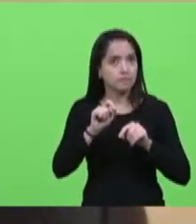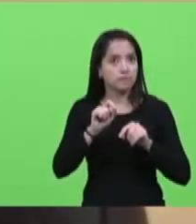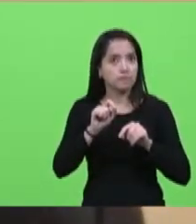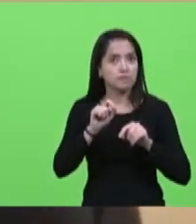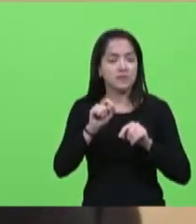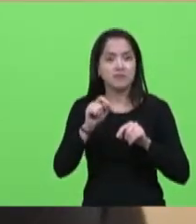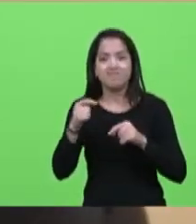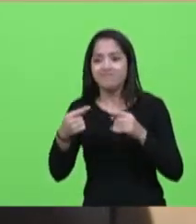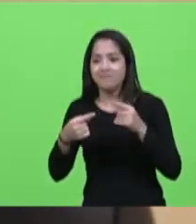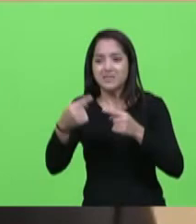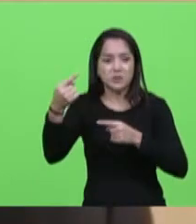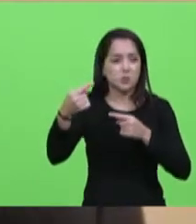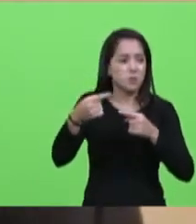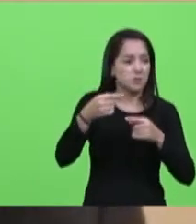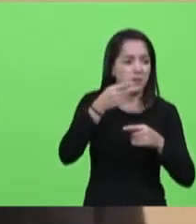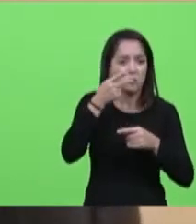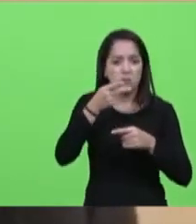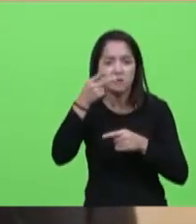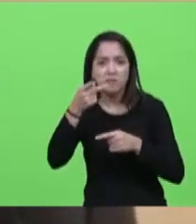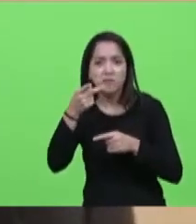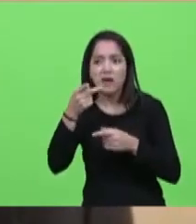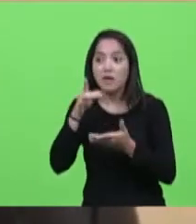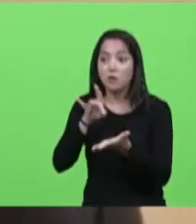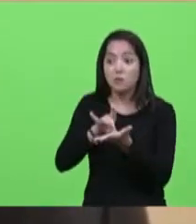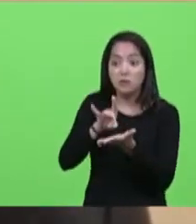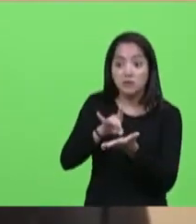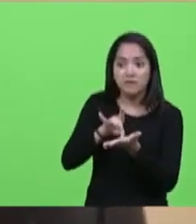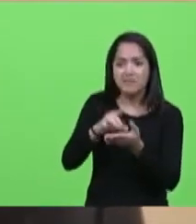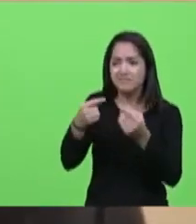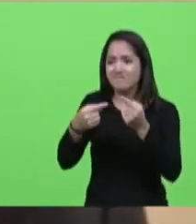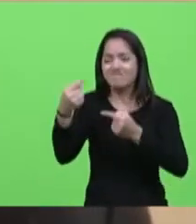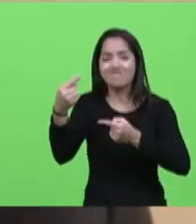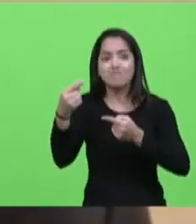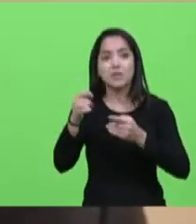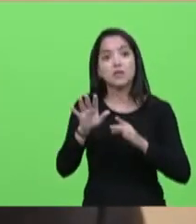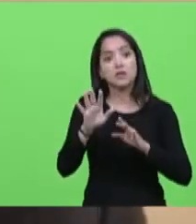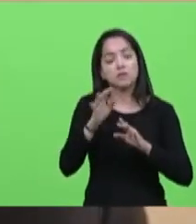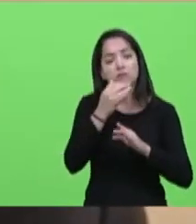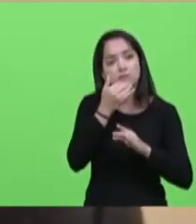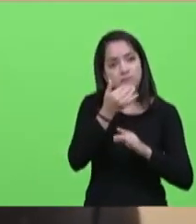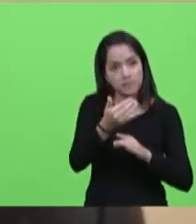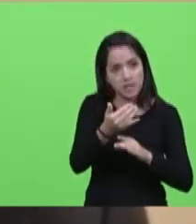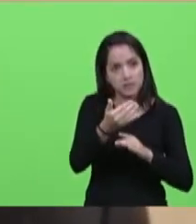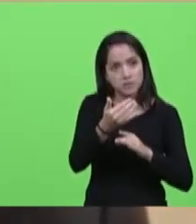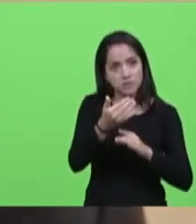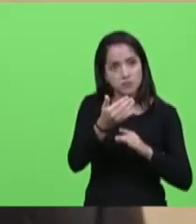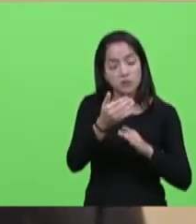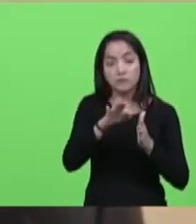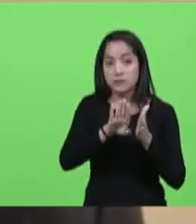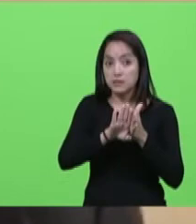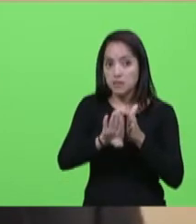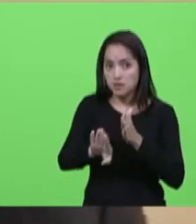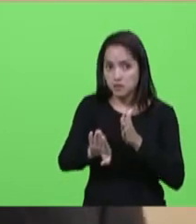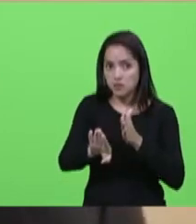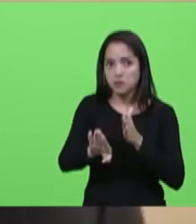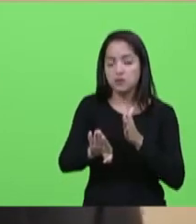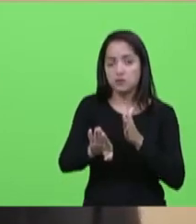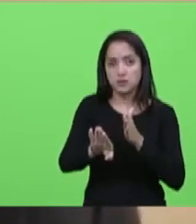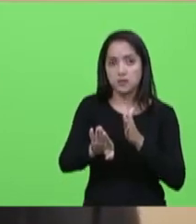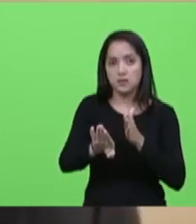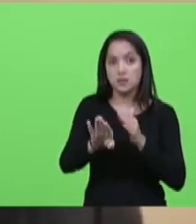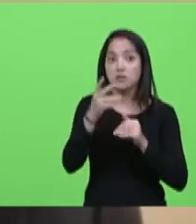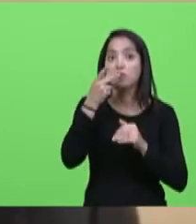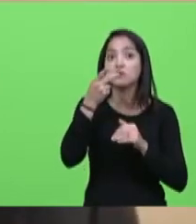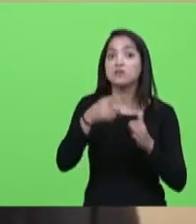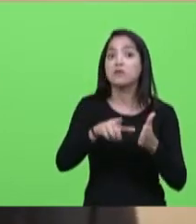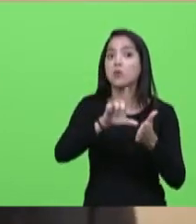desconexão do que falam e da realidade. Então, portanto, eu só peço que Vossa Excelência retire as questões que Vossa Excelência